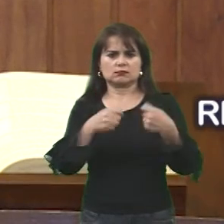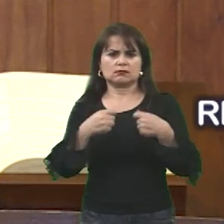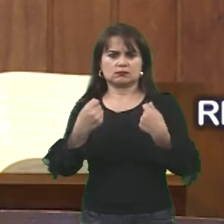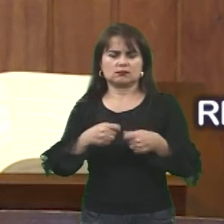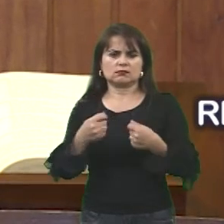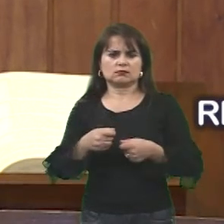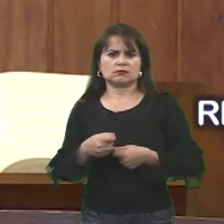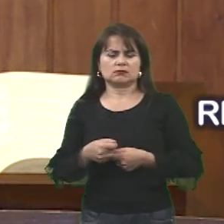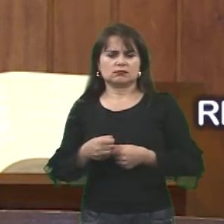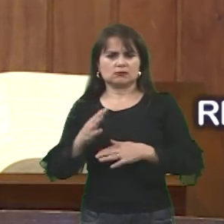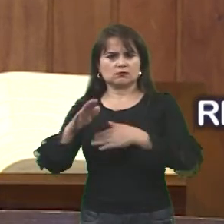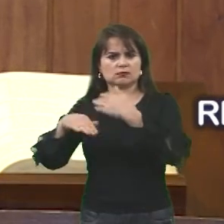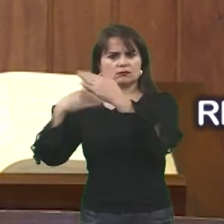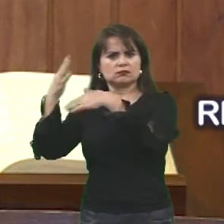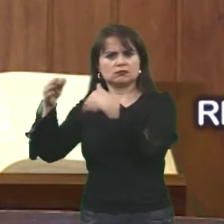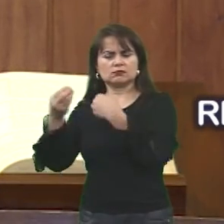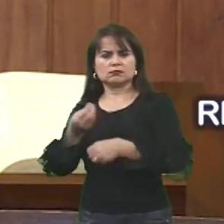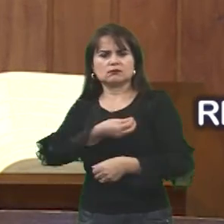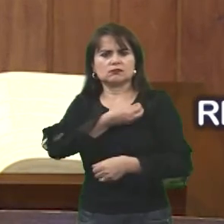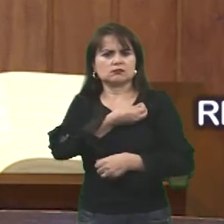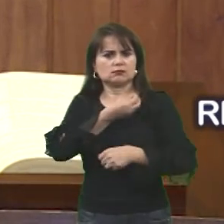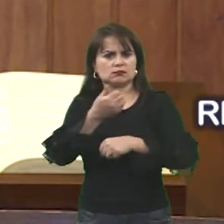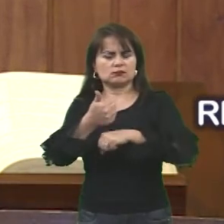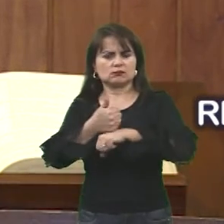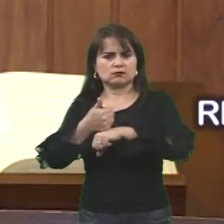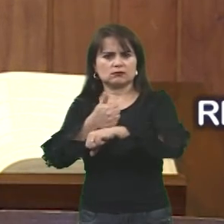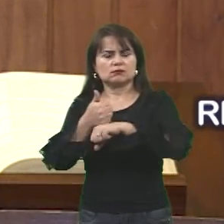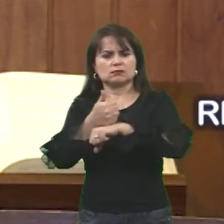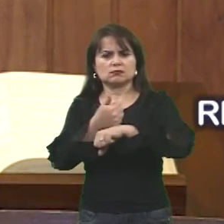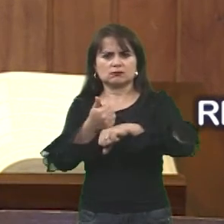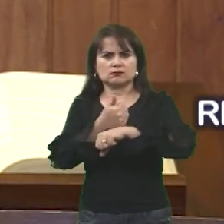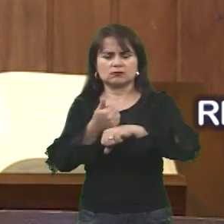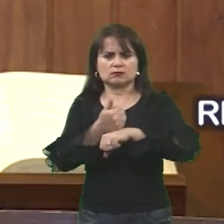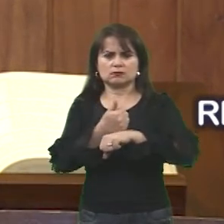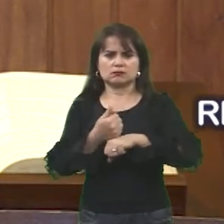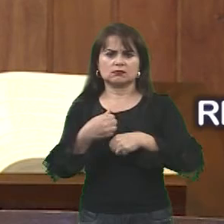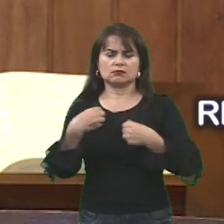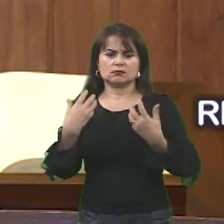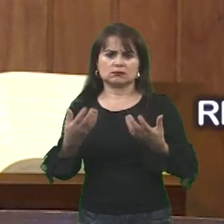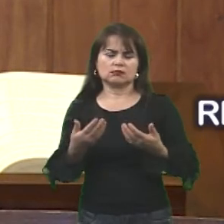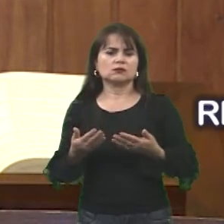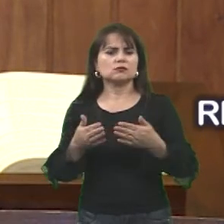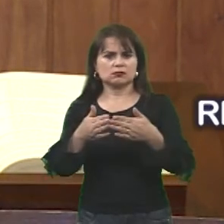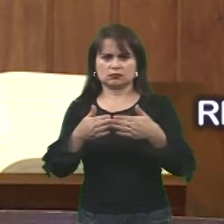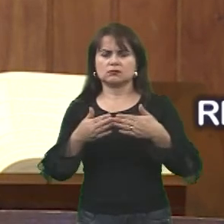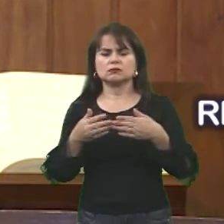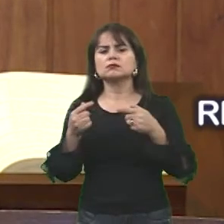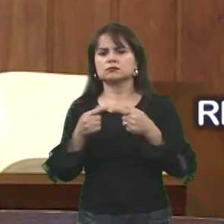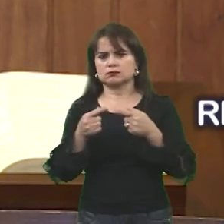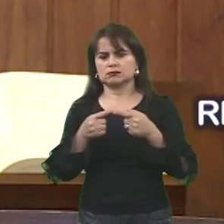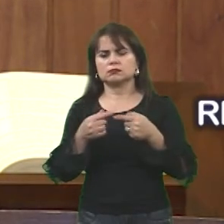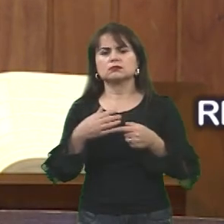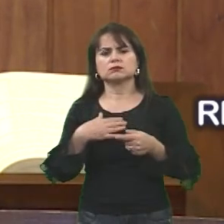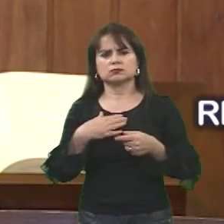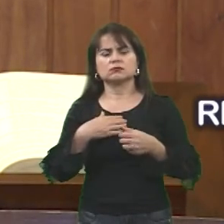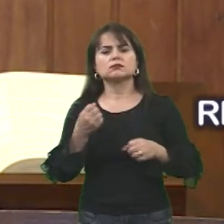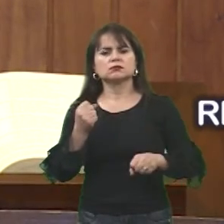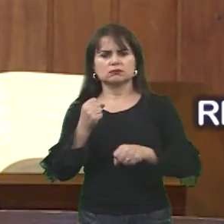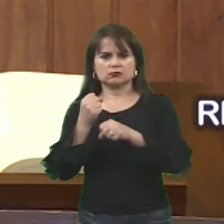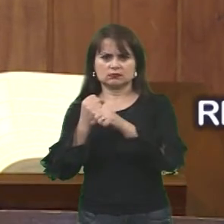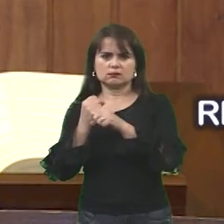deixo aqui mais uma vez esse requerimento, a apreciação dos nobres pares, para que seja aprovada e encaminhada essa moção de apoio